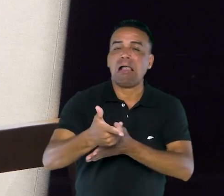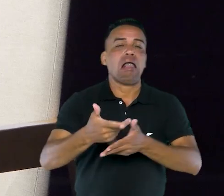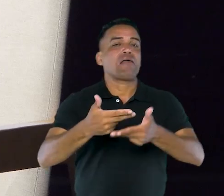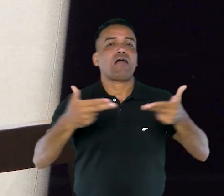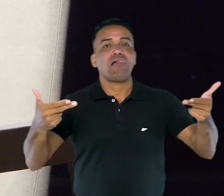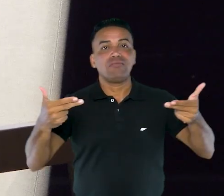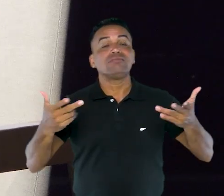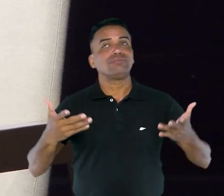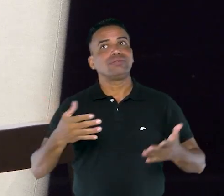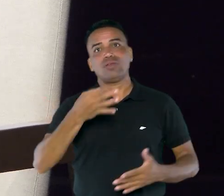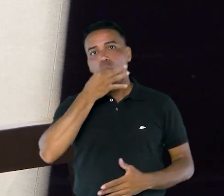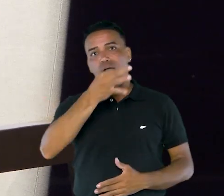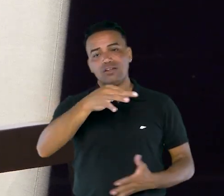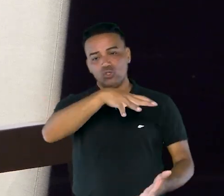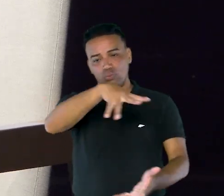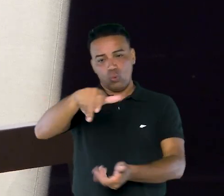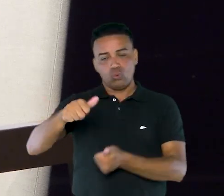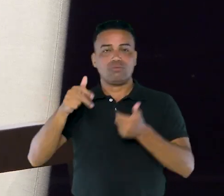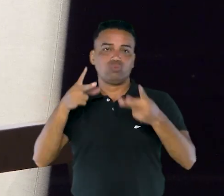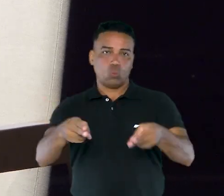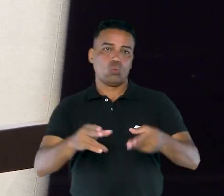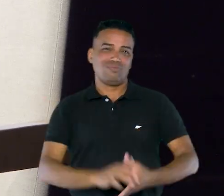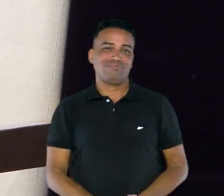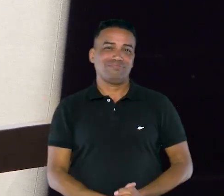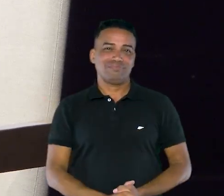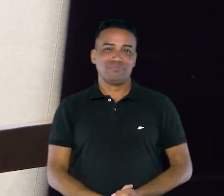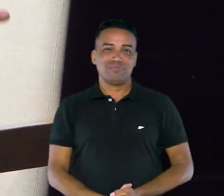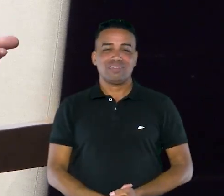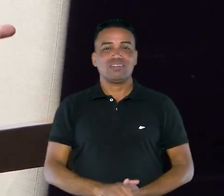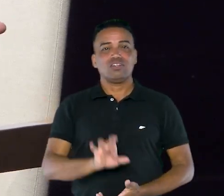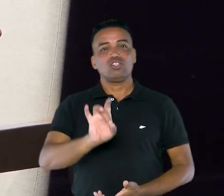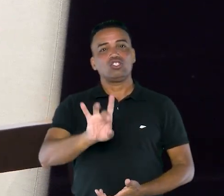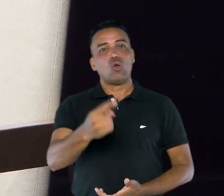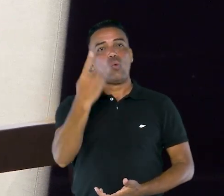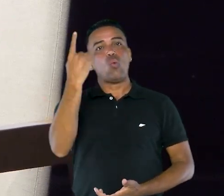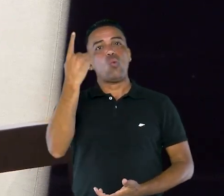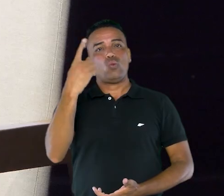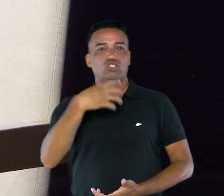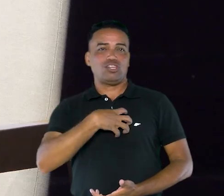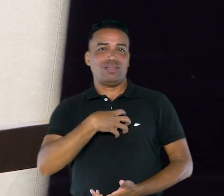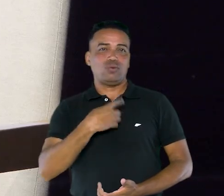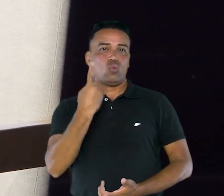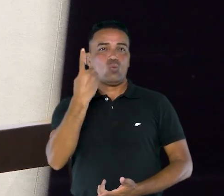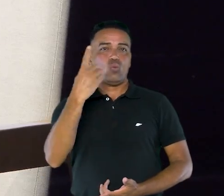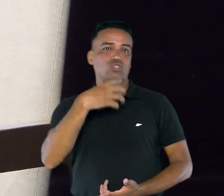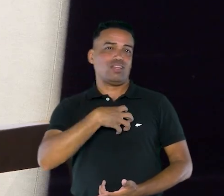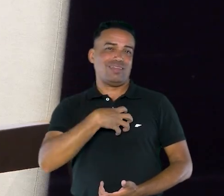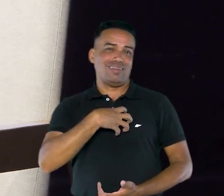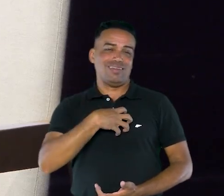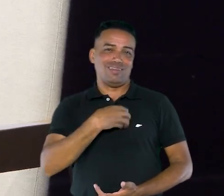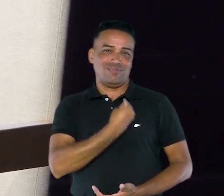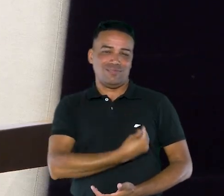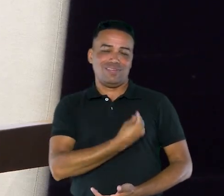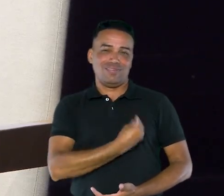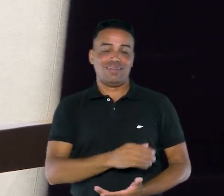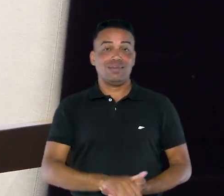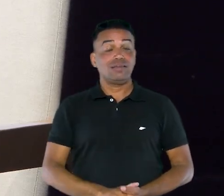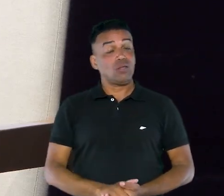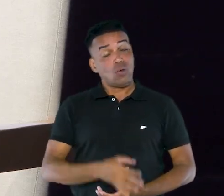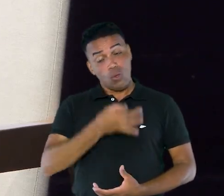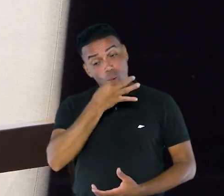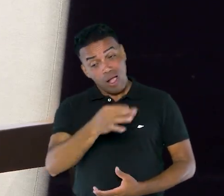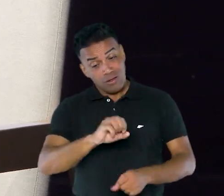quê, e acha que o mundo é assim, que só tem um jeito, que é esse jeito. E isso, eu acho